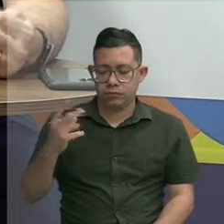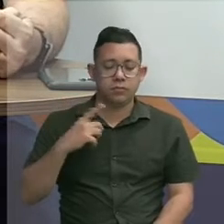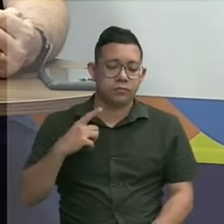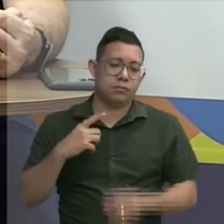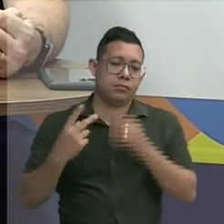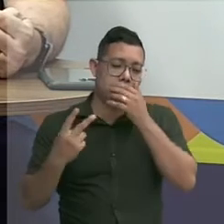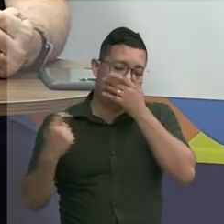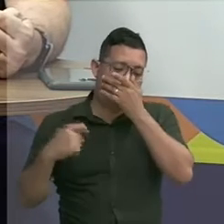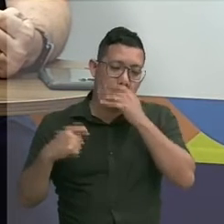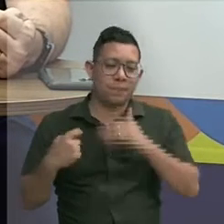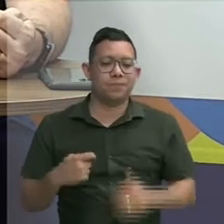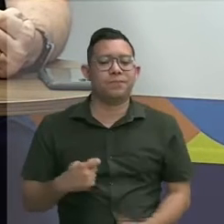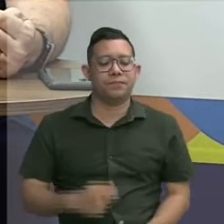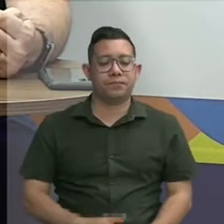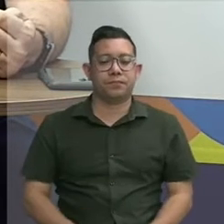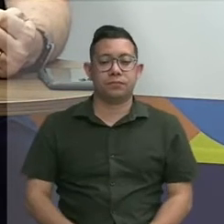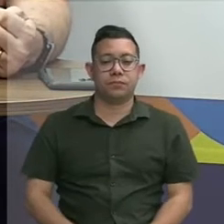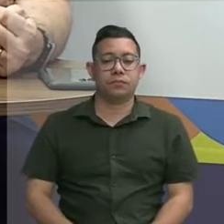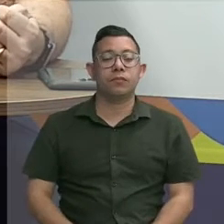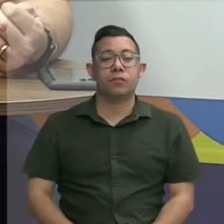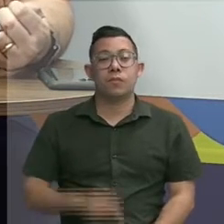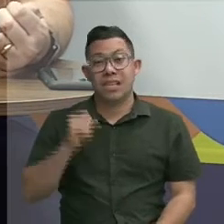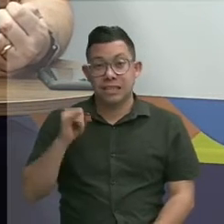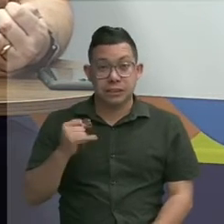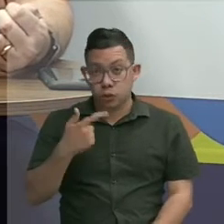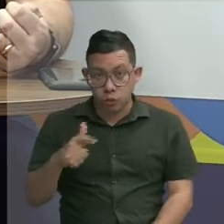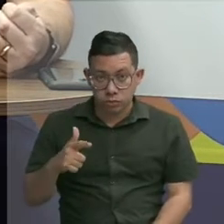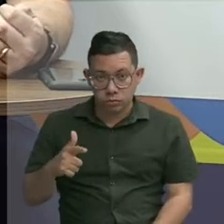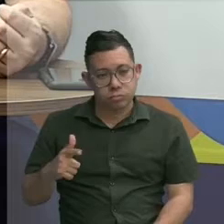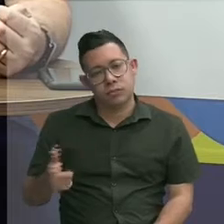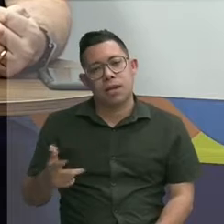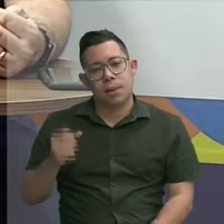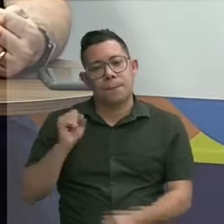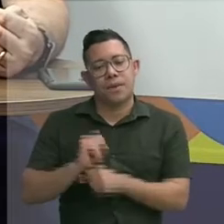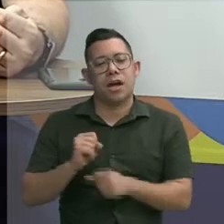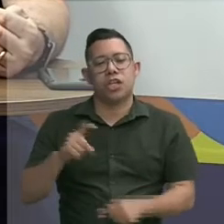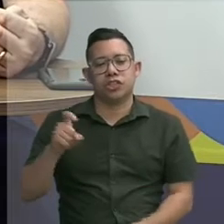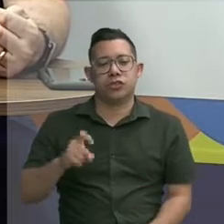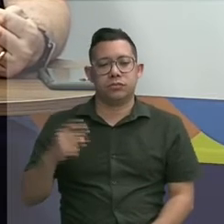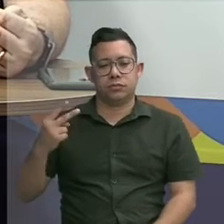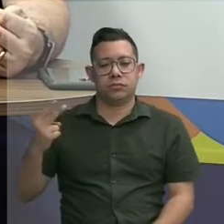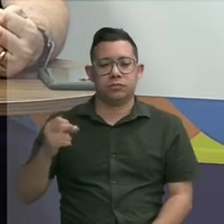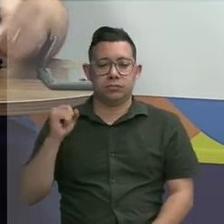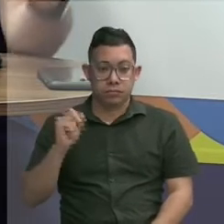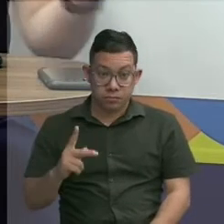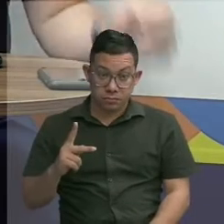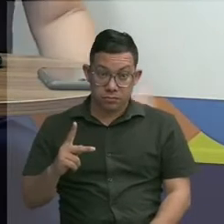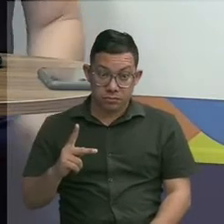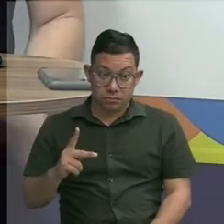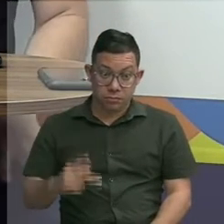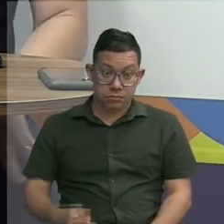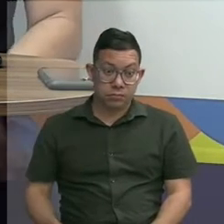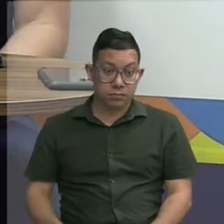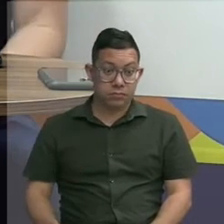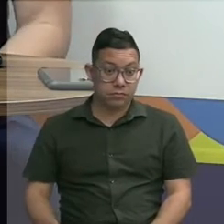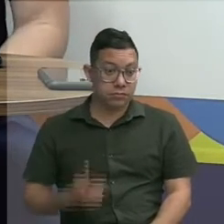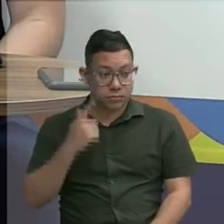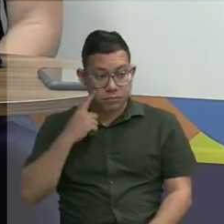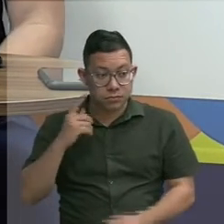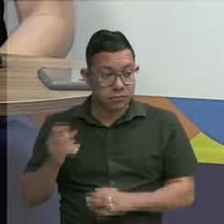até tem que ter o expoente 2 elevado a 2 se na aula desta disciplina então x ao quadrado tá bom gente